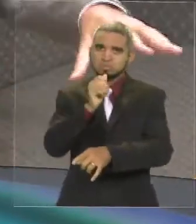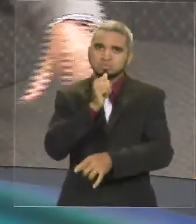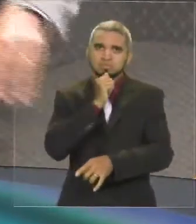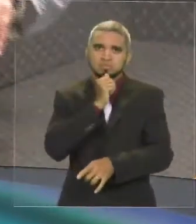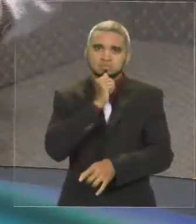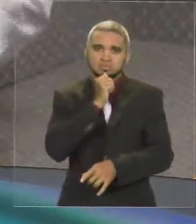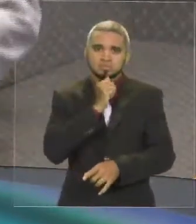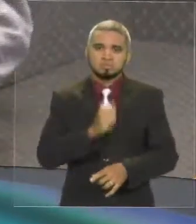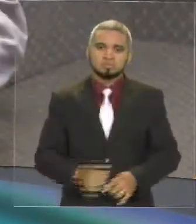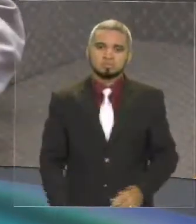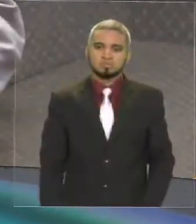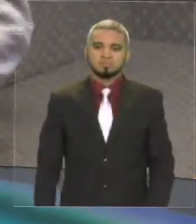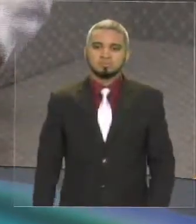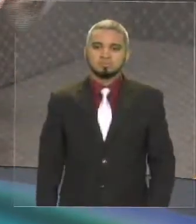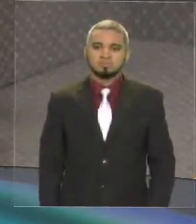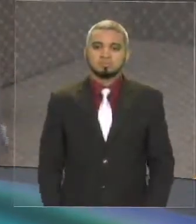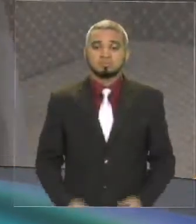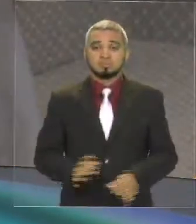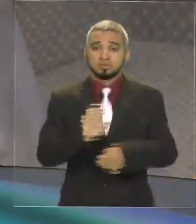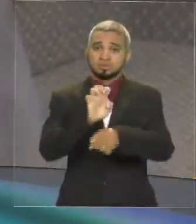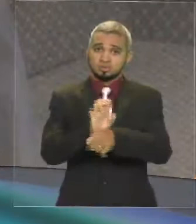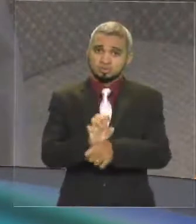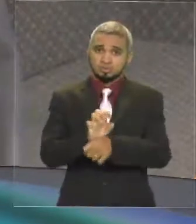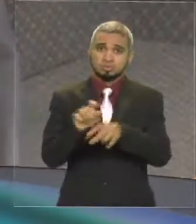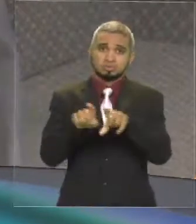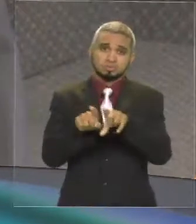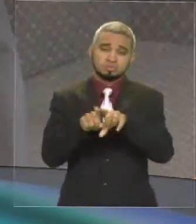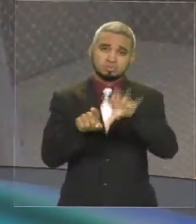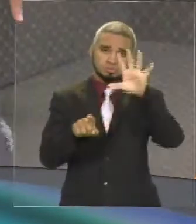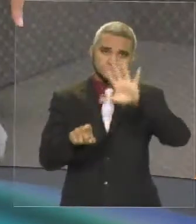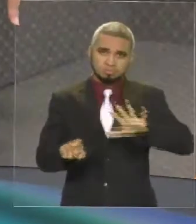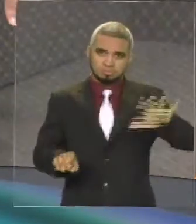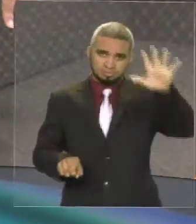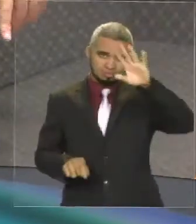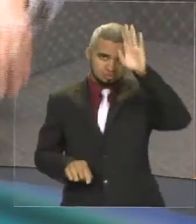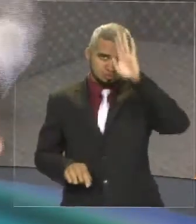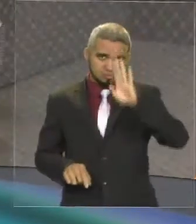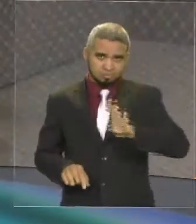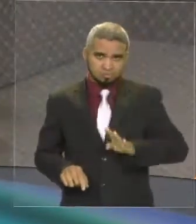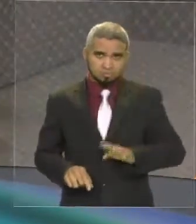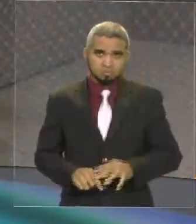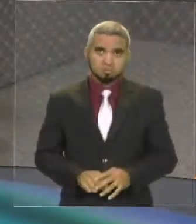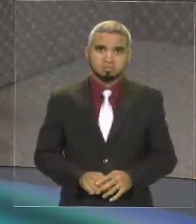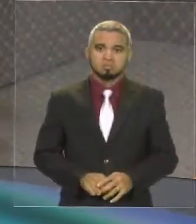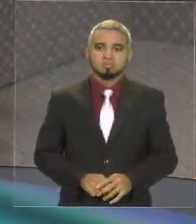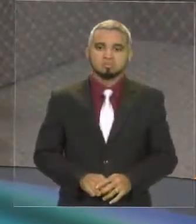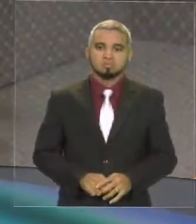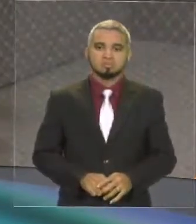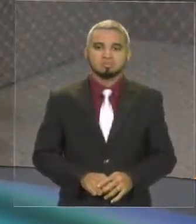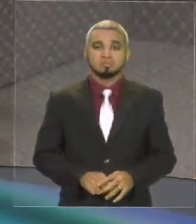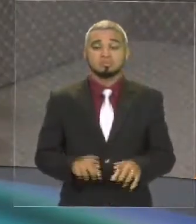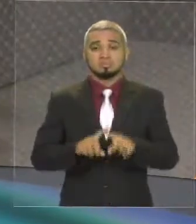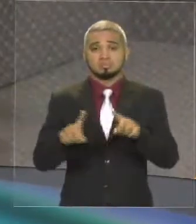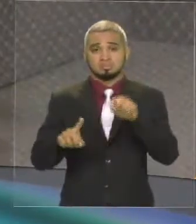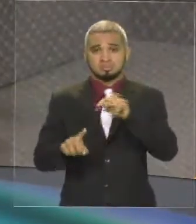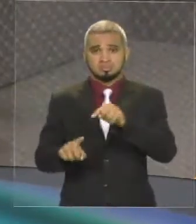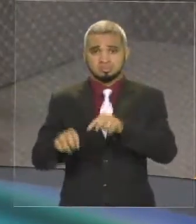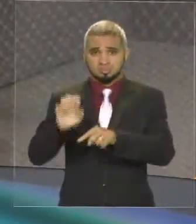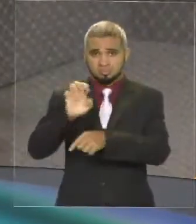na escala do Estado e na escala nacional. E eu digo que, na escala do